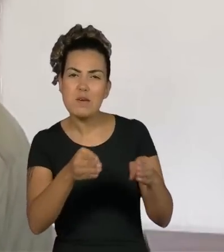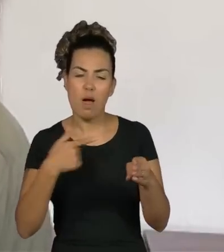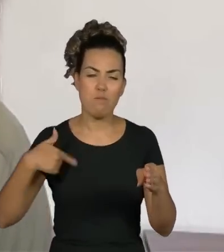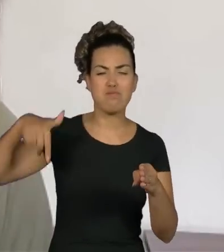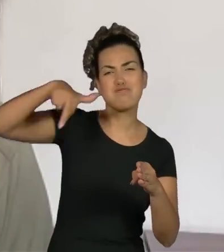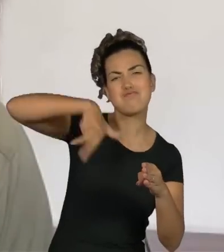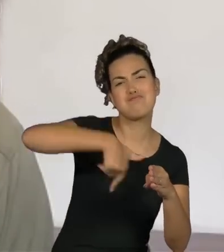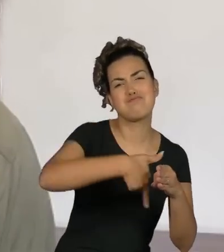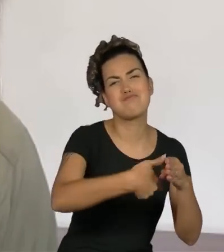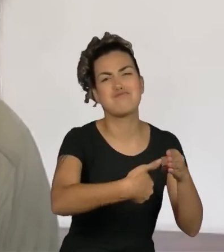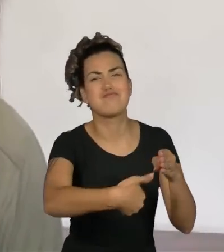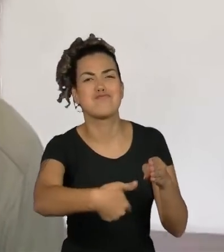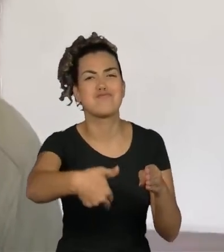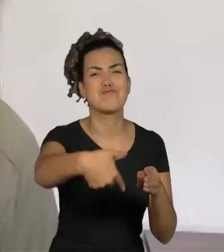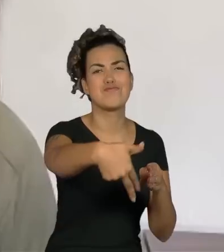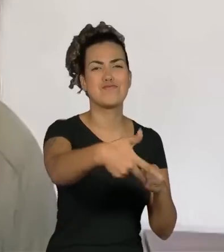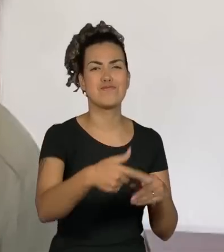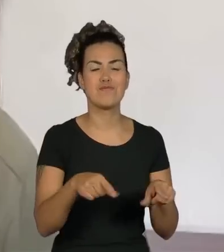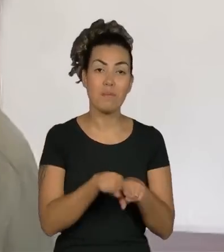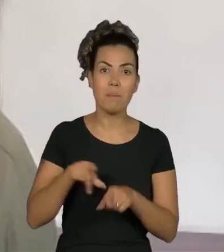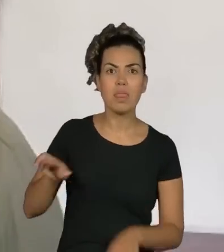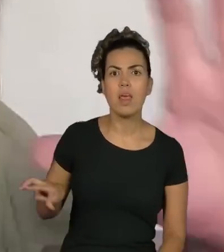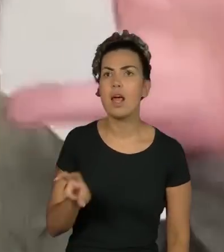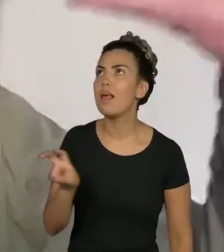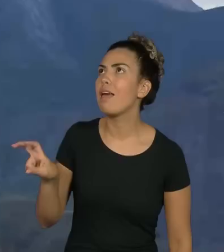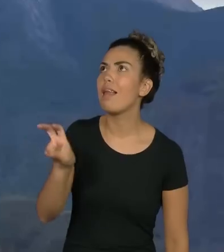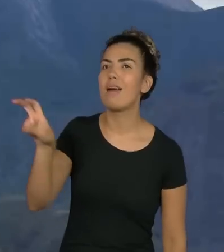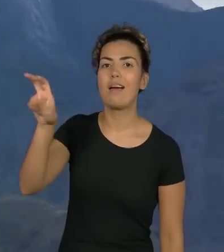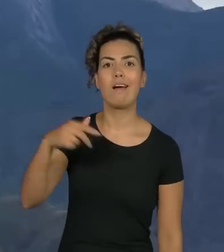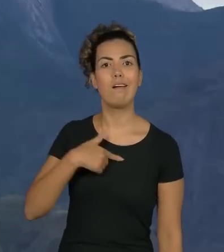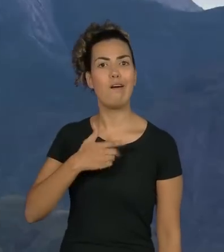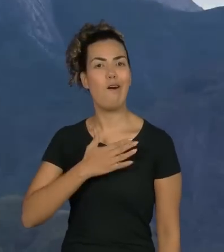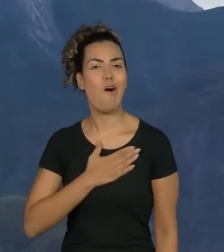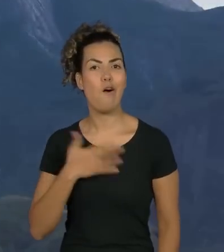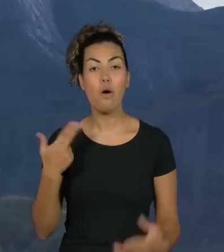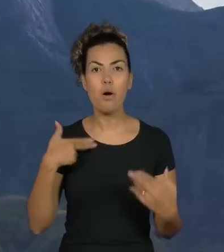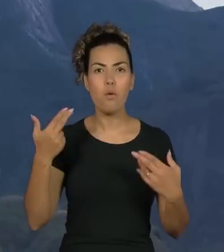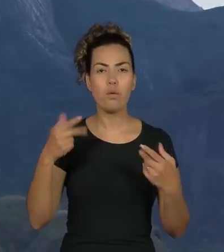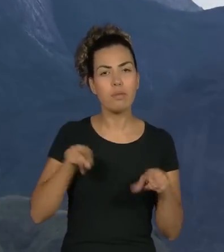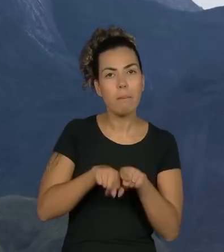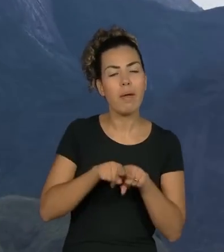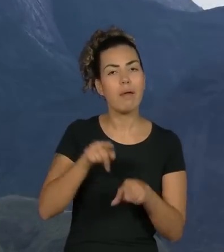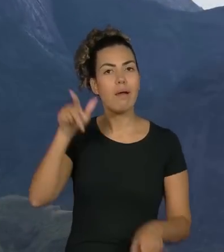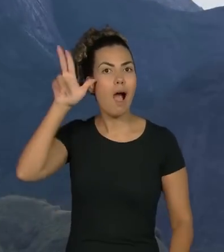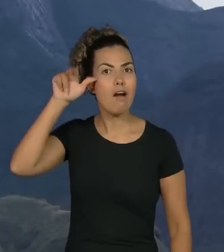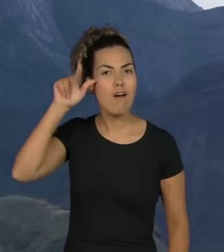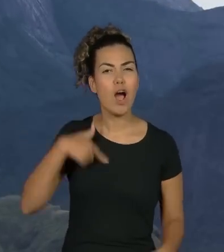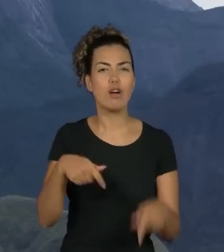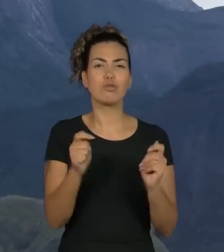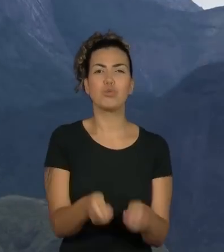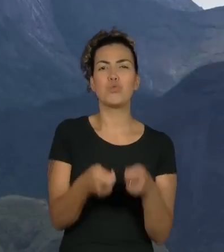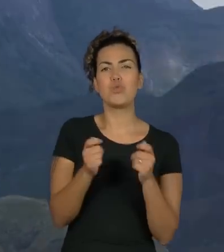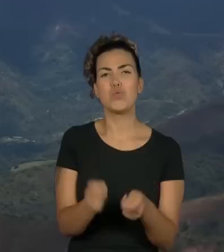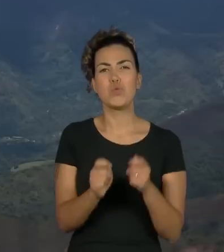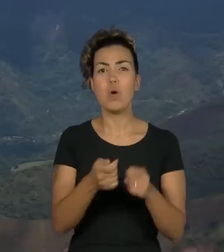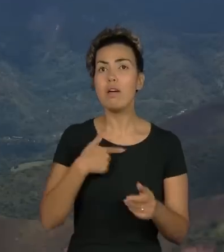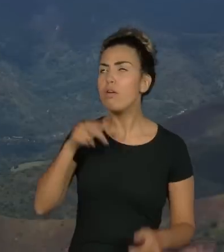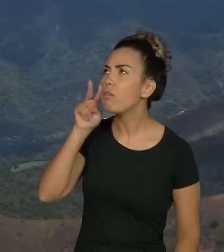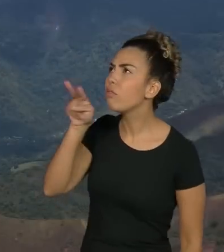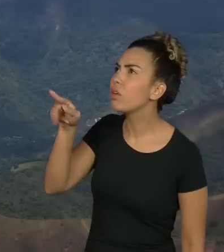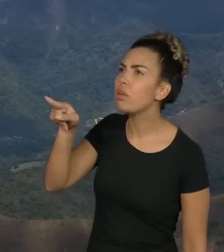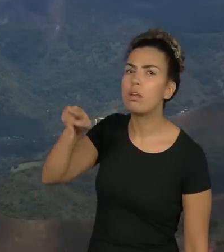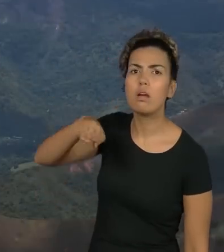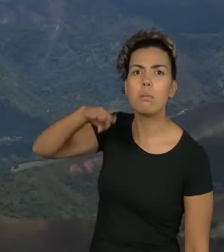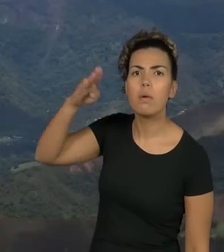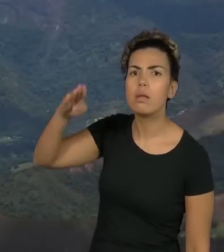cavalo, eu via aquelas montanhas ao redor e tinha uma curiosidade enorme de saber o que tinha por trás, o que tinha lá no